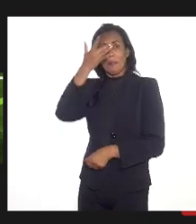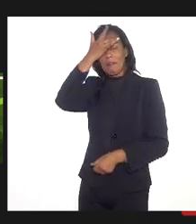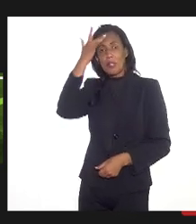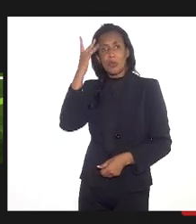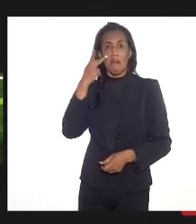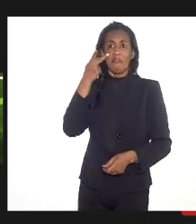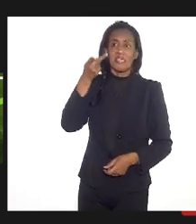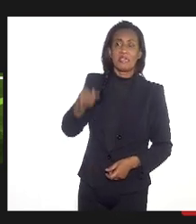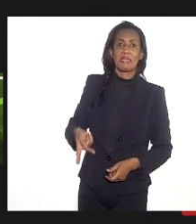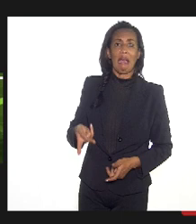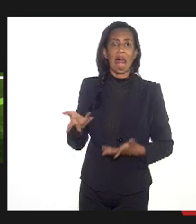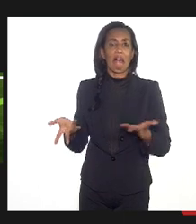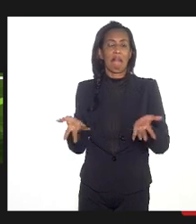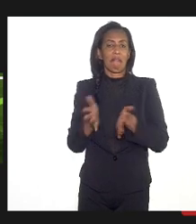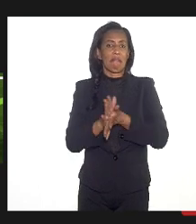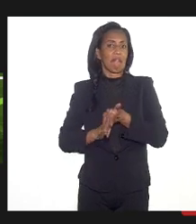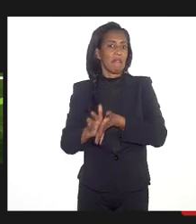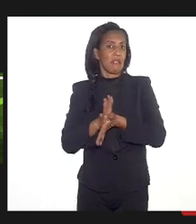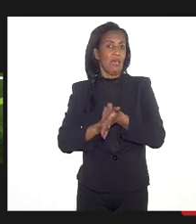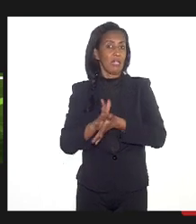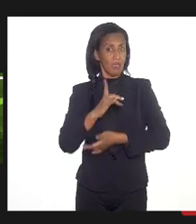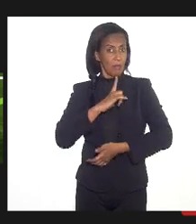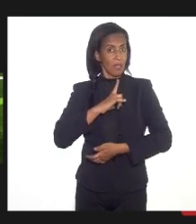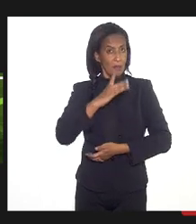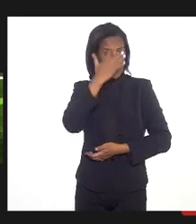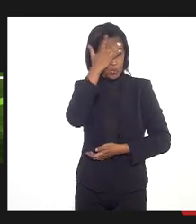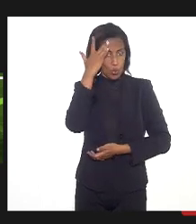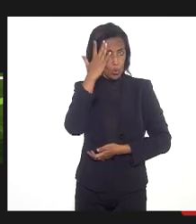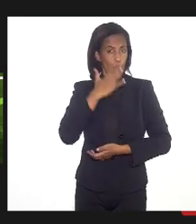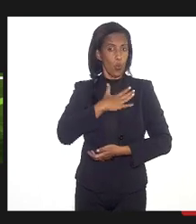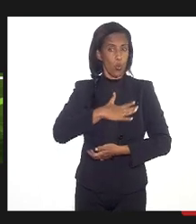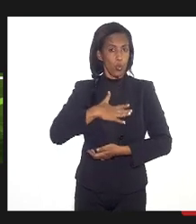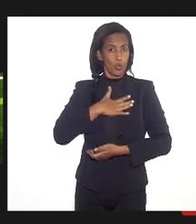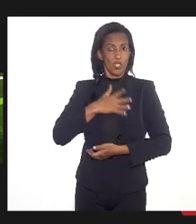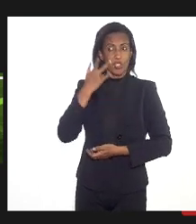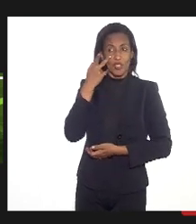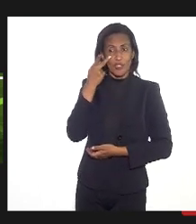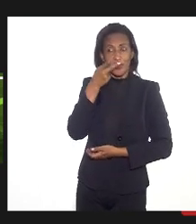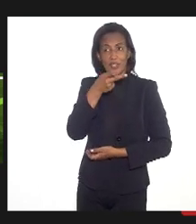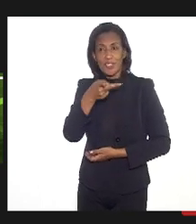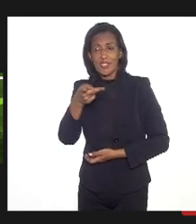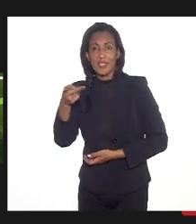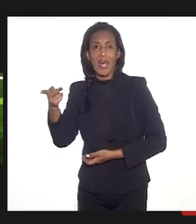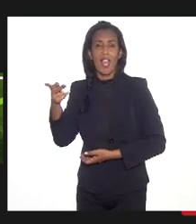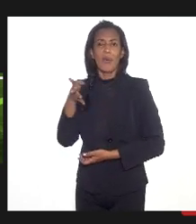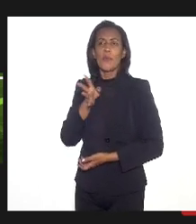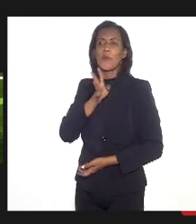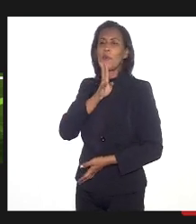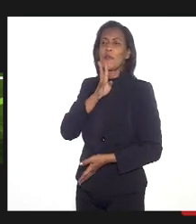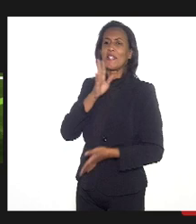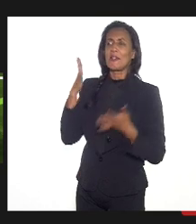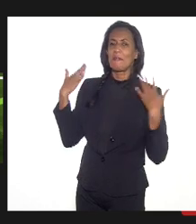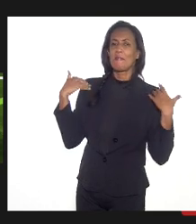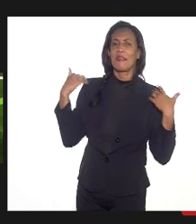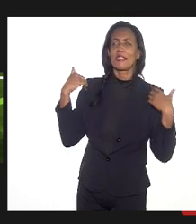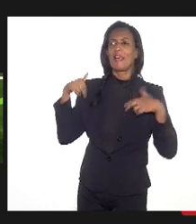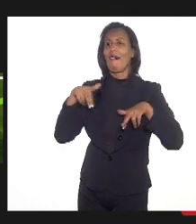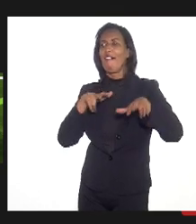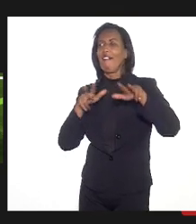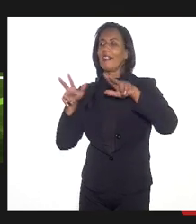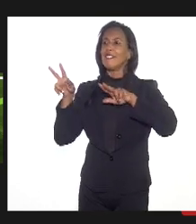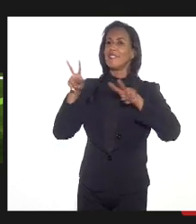mas tem pessoas que gostariam de ir na comunidade, pelo menos para conhecer, passar de carro dentro da